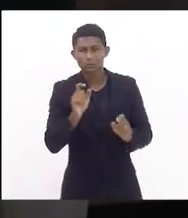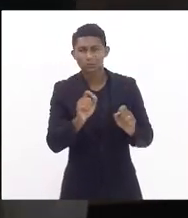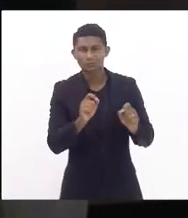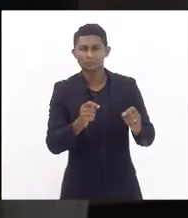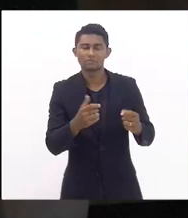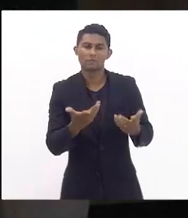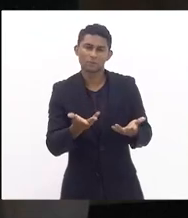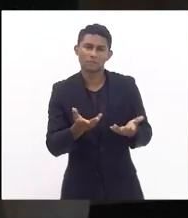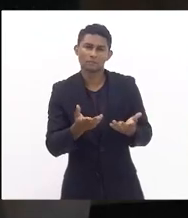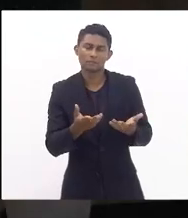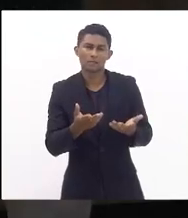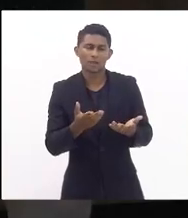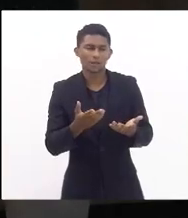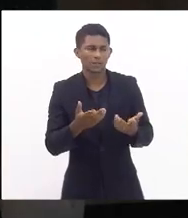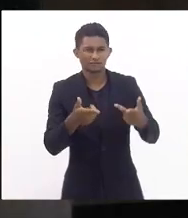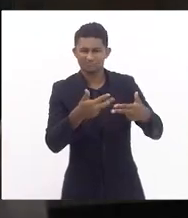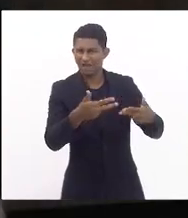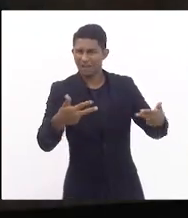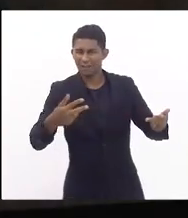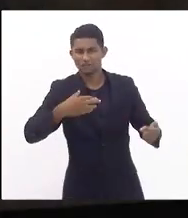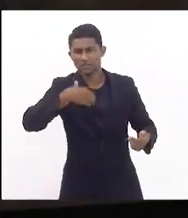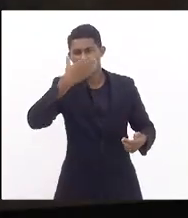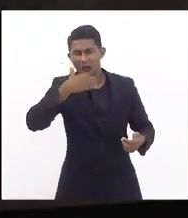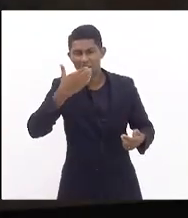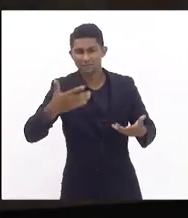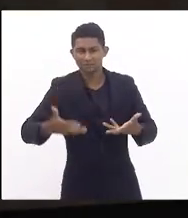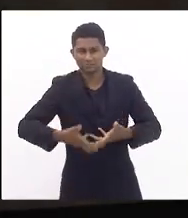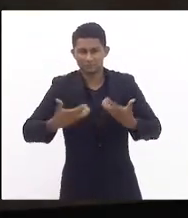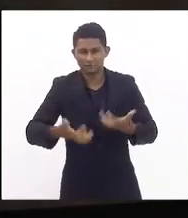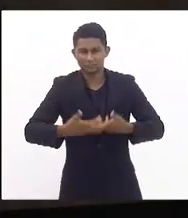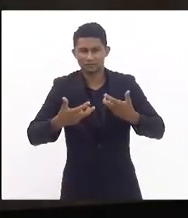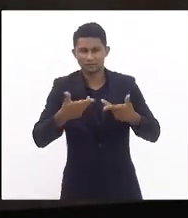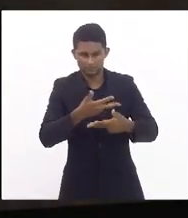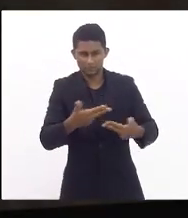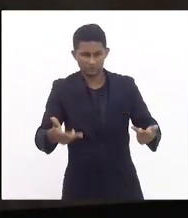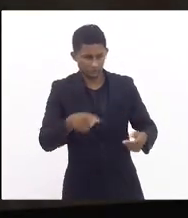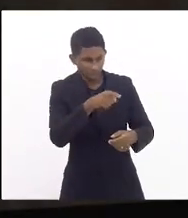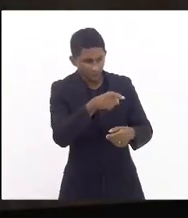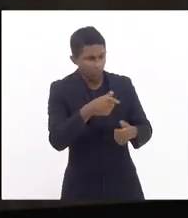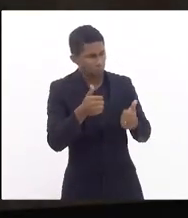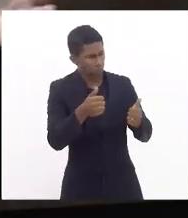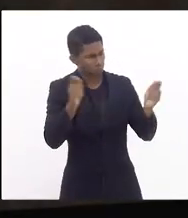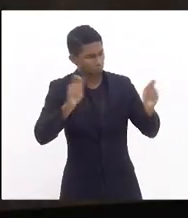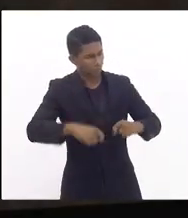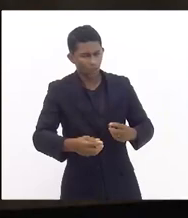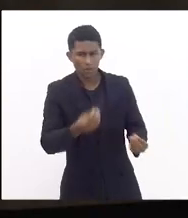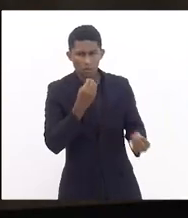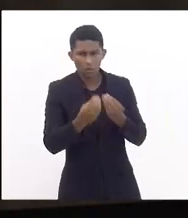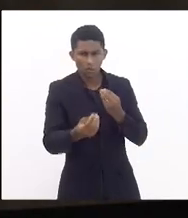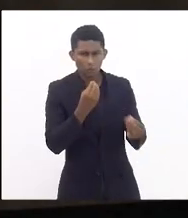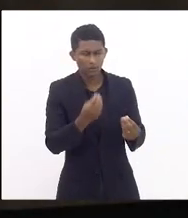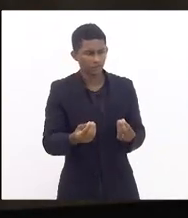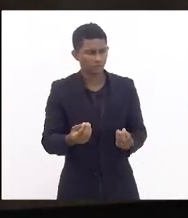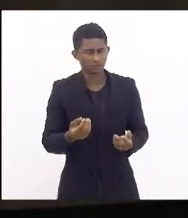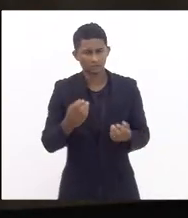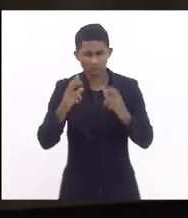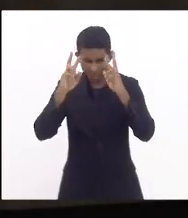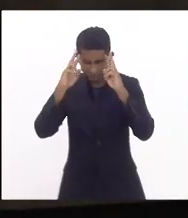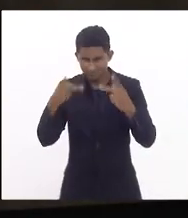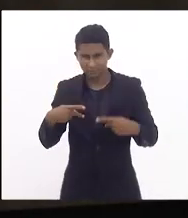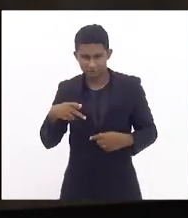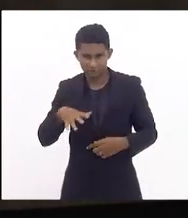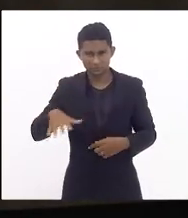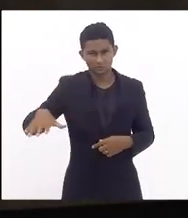que estejam em condições ainda para consumo, né, humano, para consumo adequado. Eu fiz